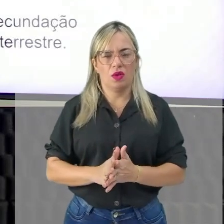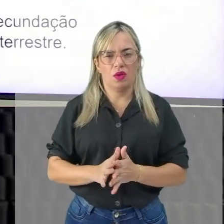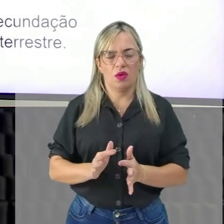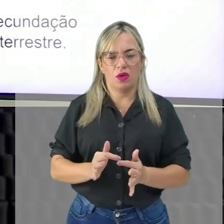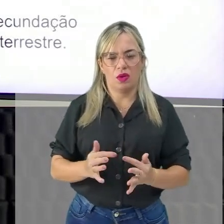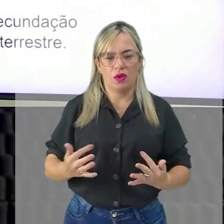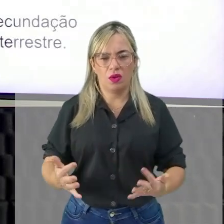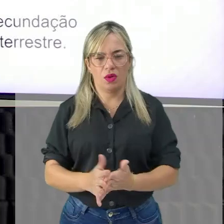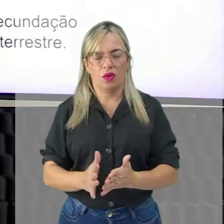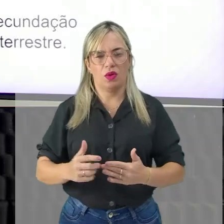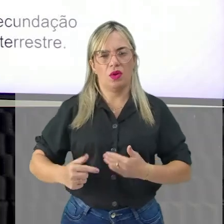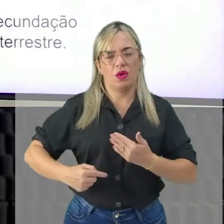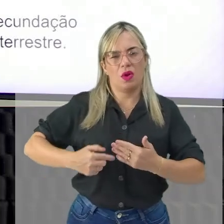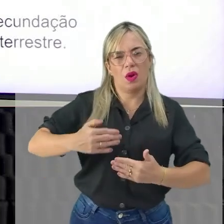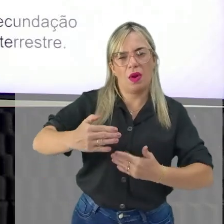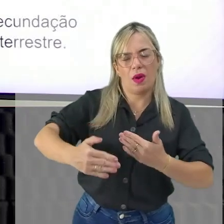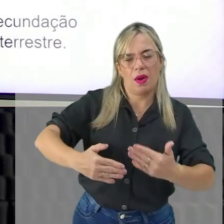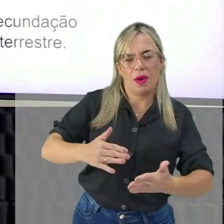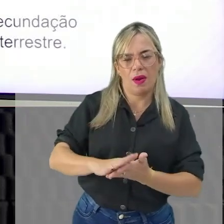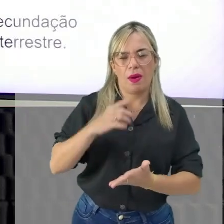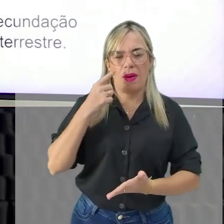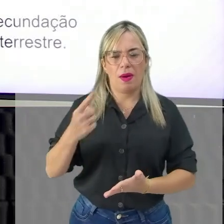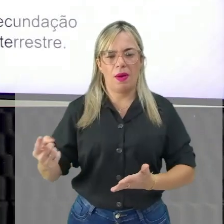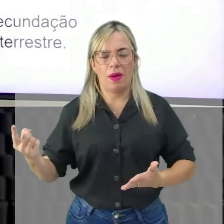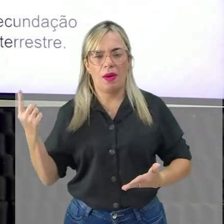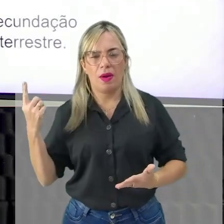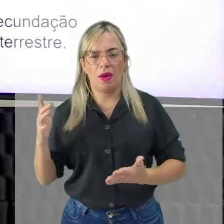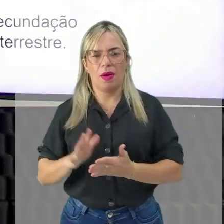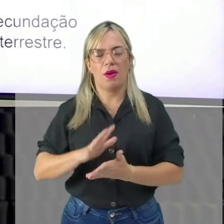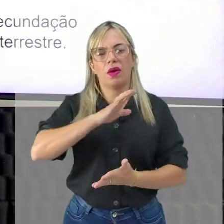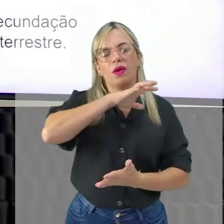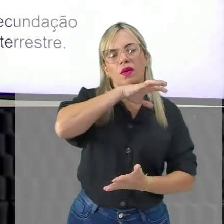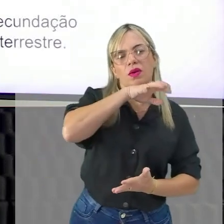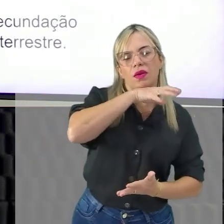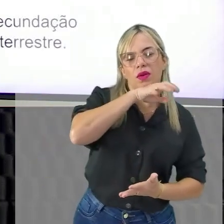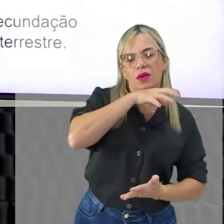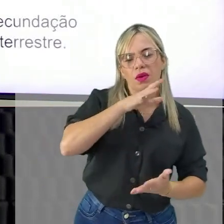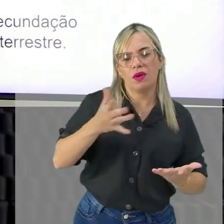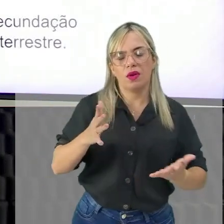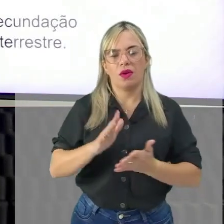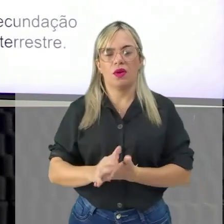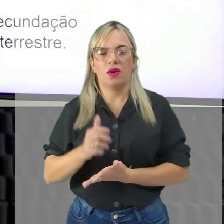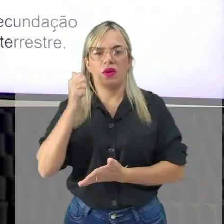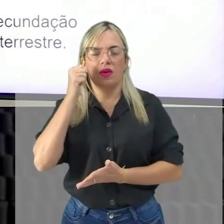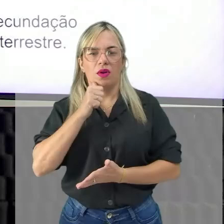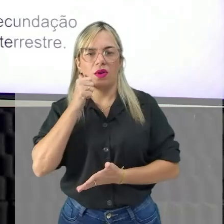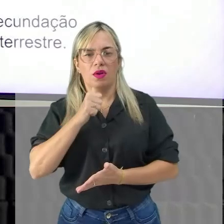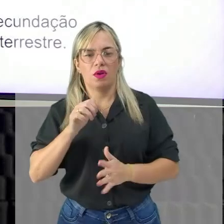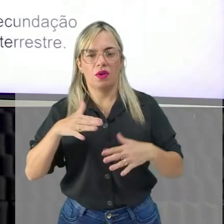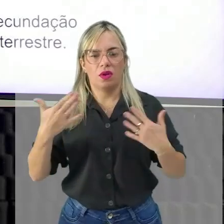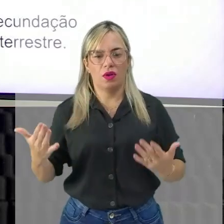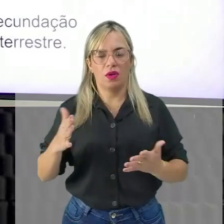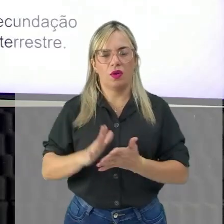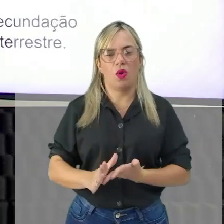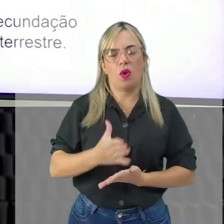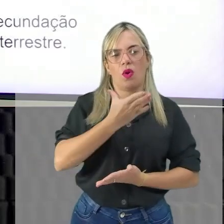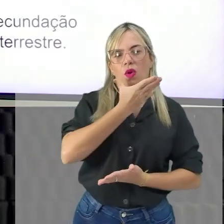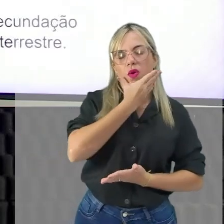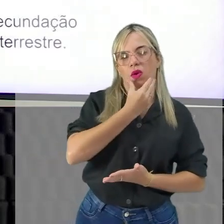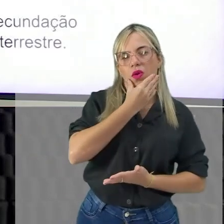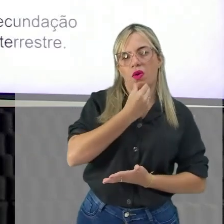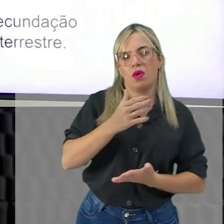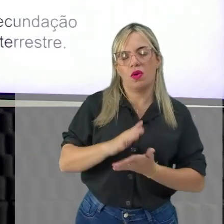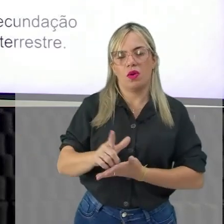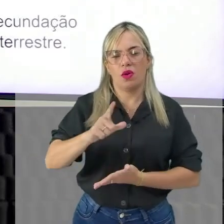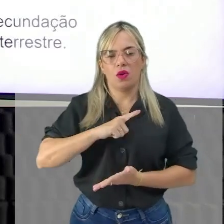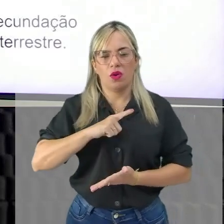cuidado mais prolongado que os animais, né, as fêmeas, né, aí às vezes as fêmeas e os machos, né,